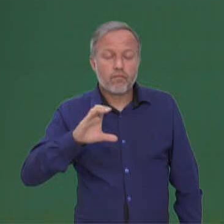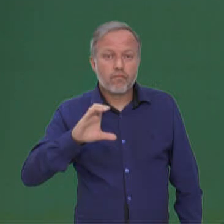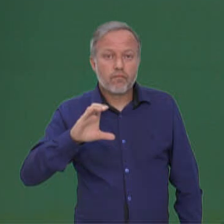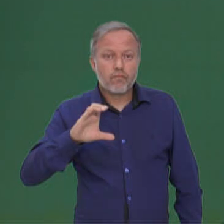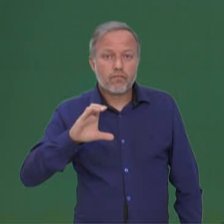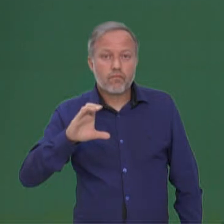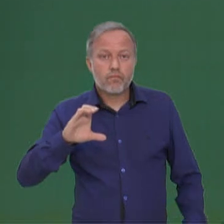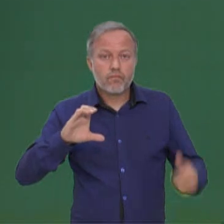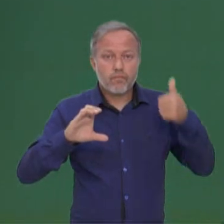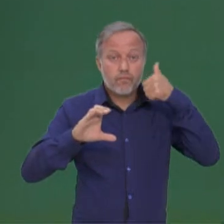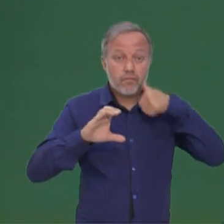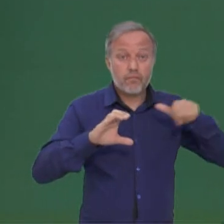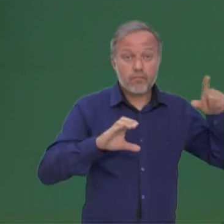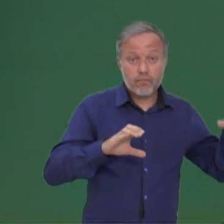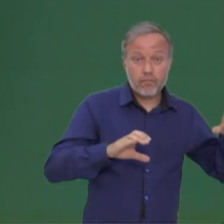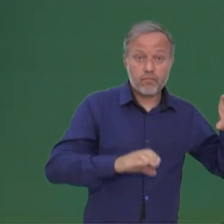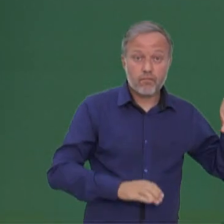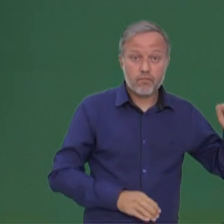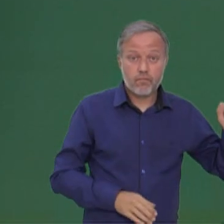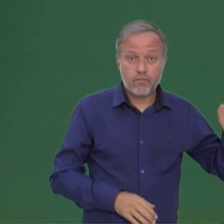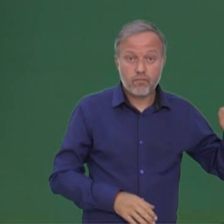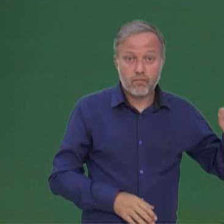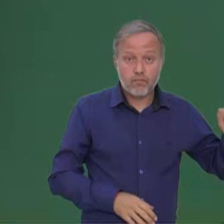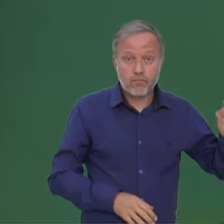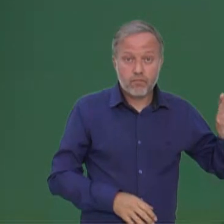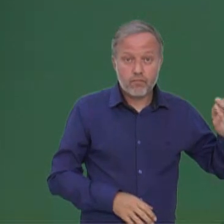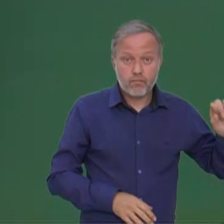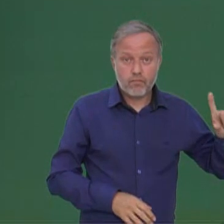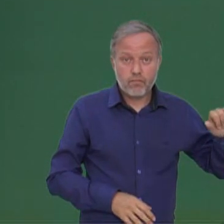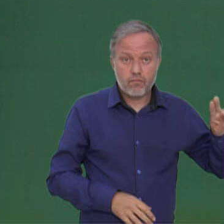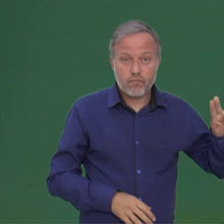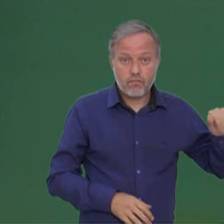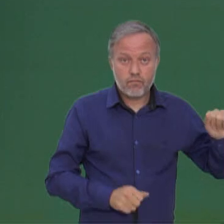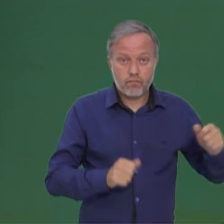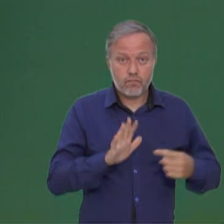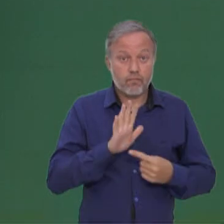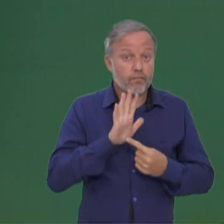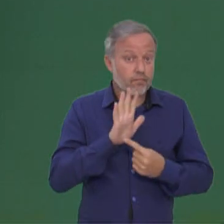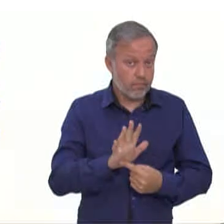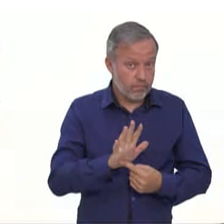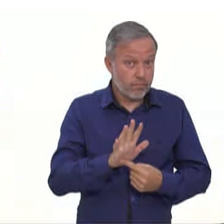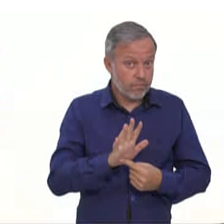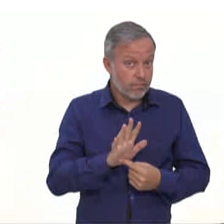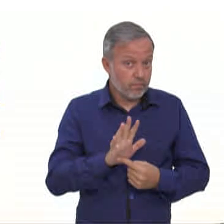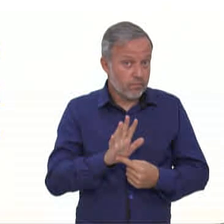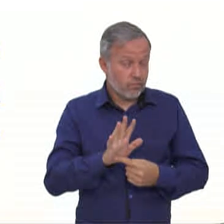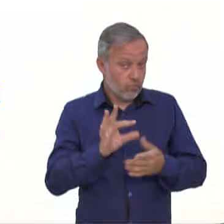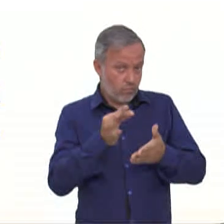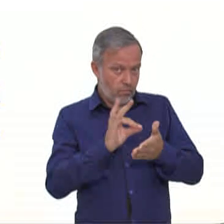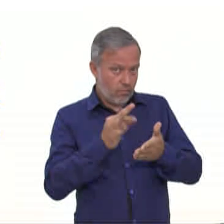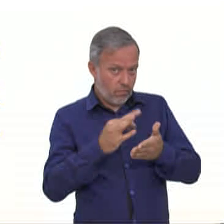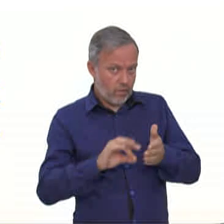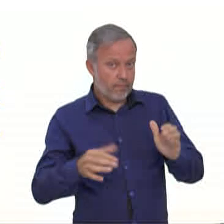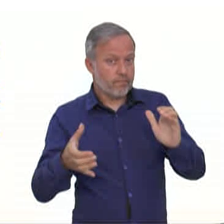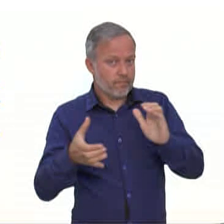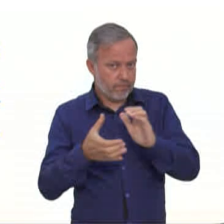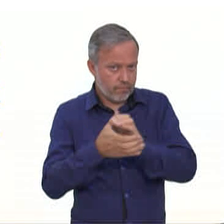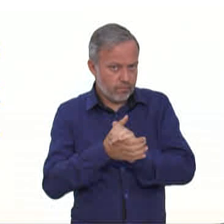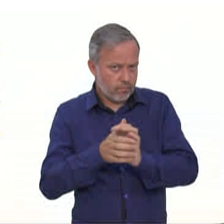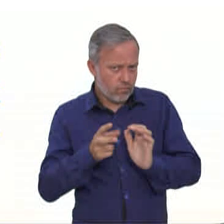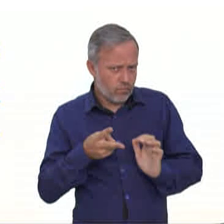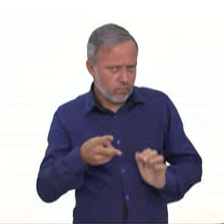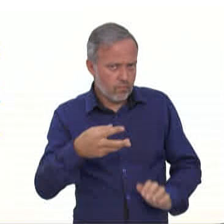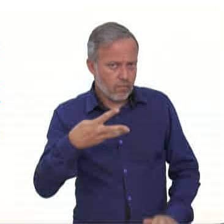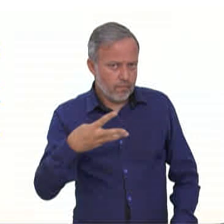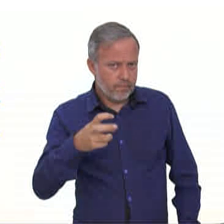mulher culta e mostrou a Machado os clássicos portugueses e ingleses. O casamento durou 35